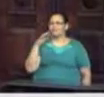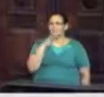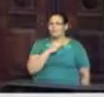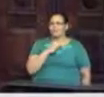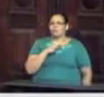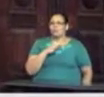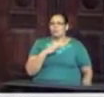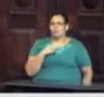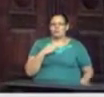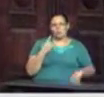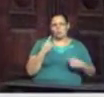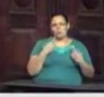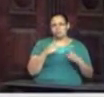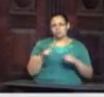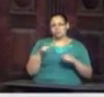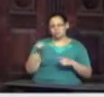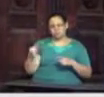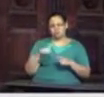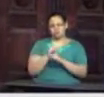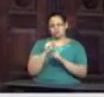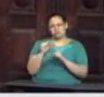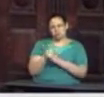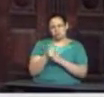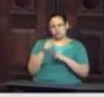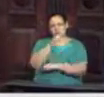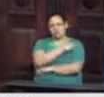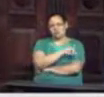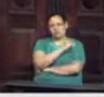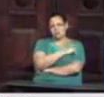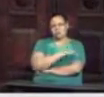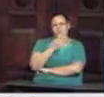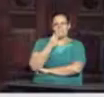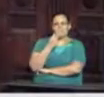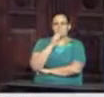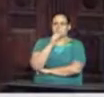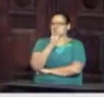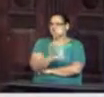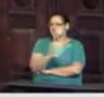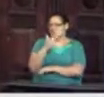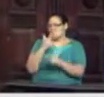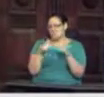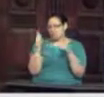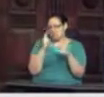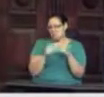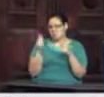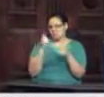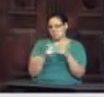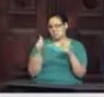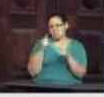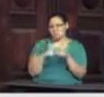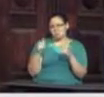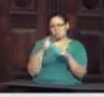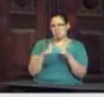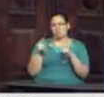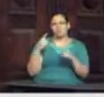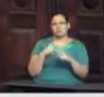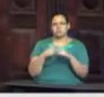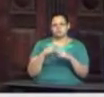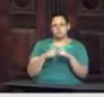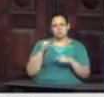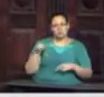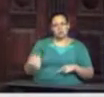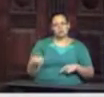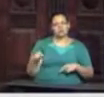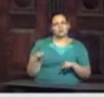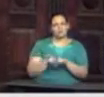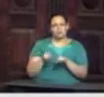sociedade fluminense. Dizer que não tem nenhum problema, inclusive porque ele também está